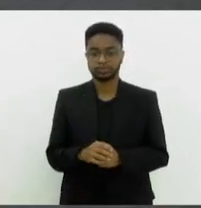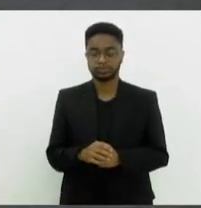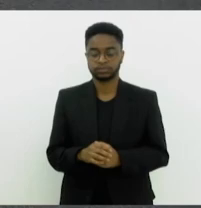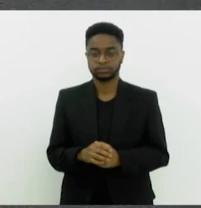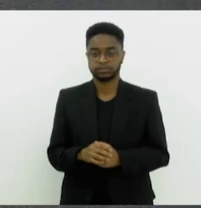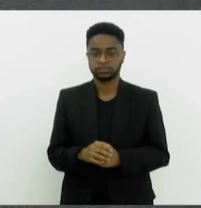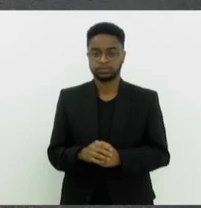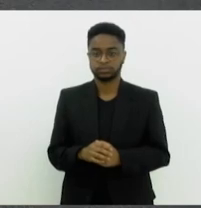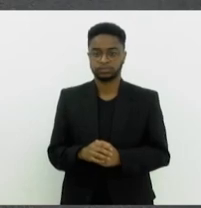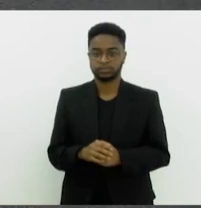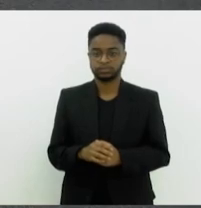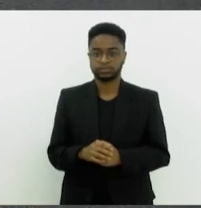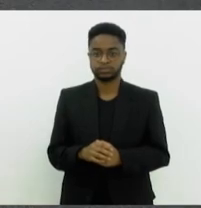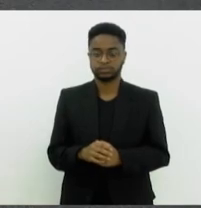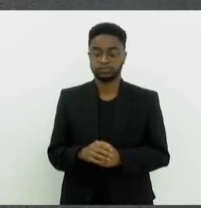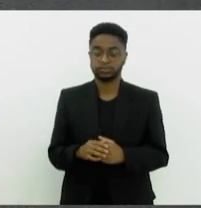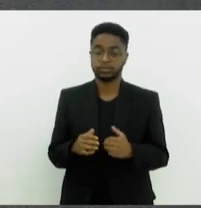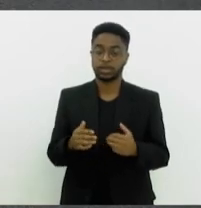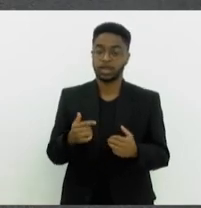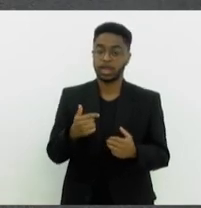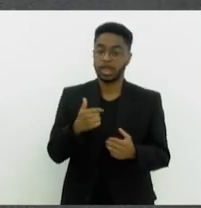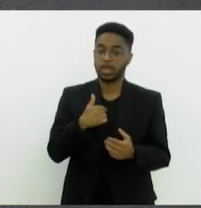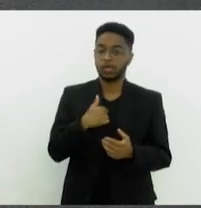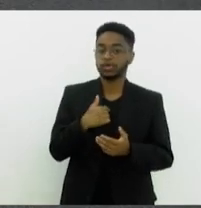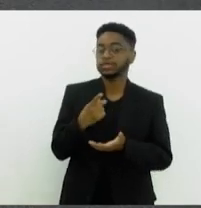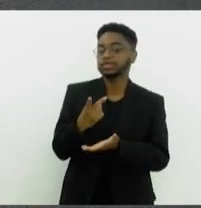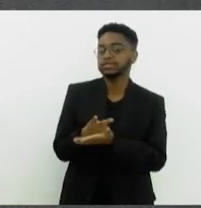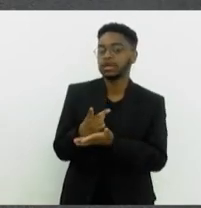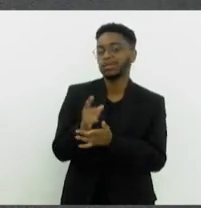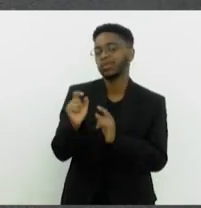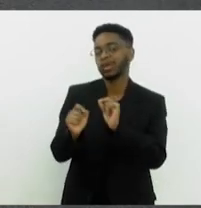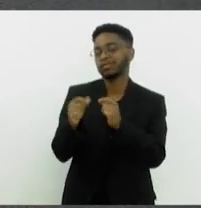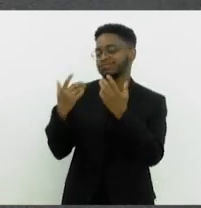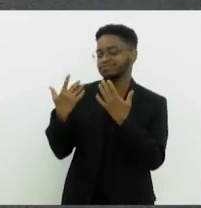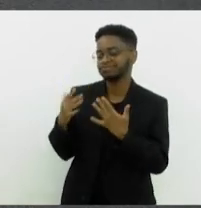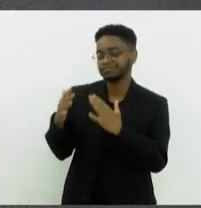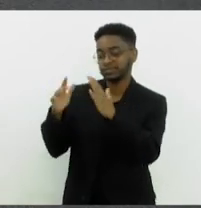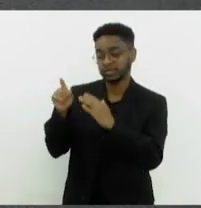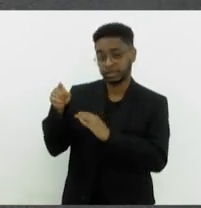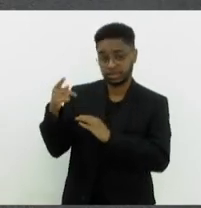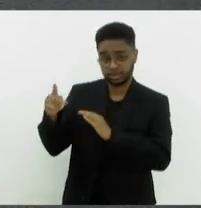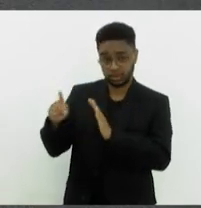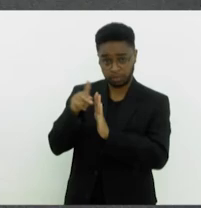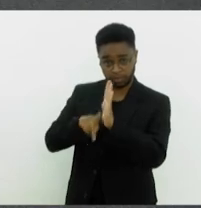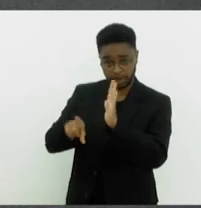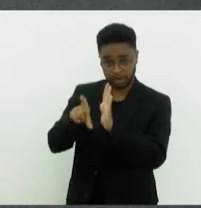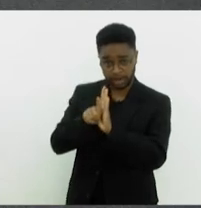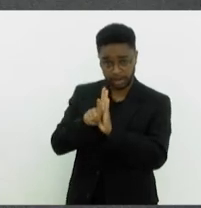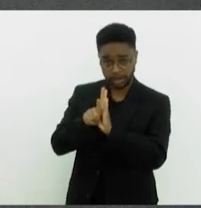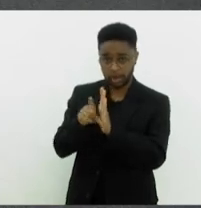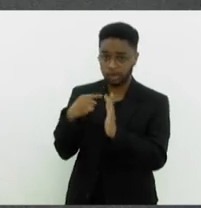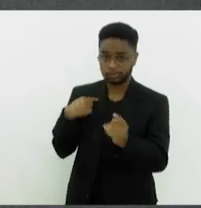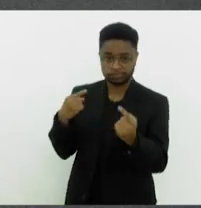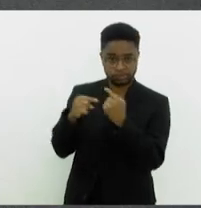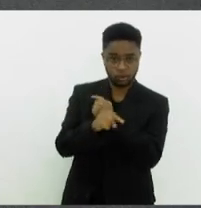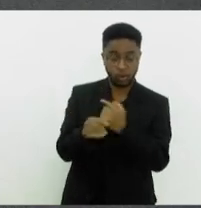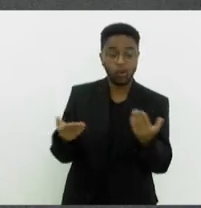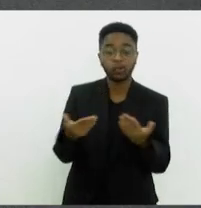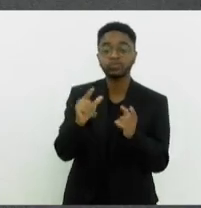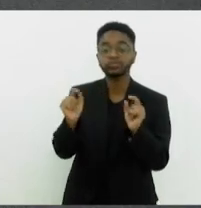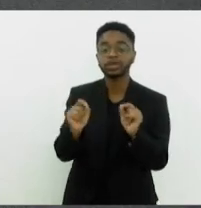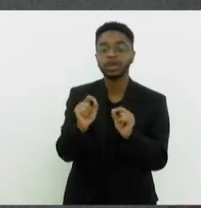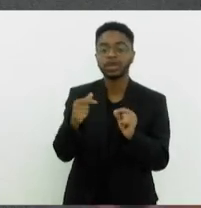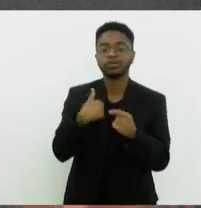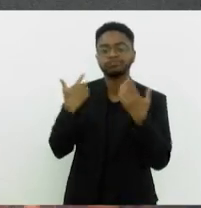contrariando a minha tendência, que é sempre elogiar os seus projetos, esse eu vou elogiar mais ainda. Mais